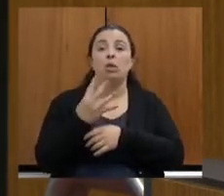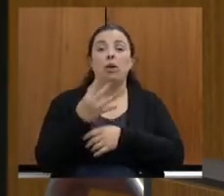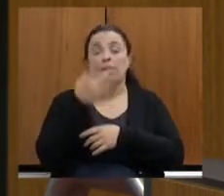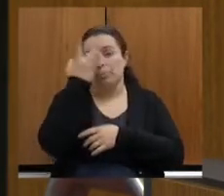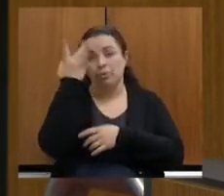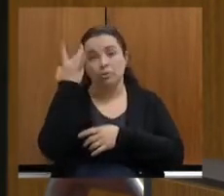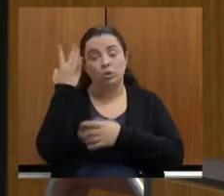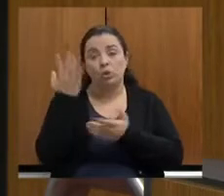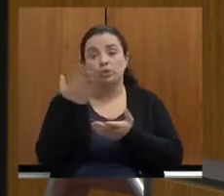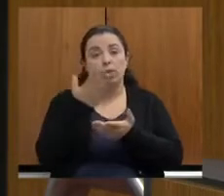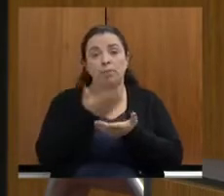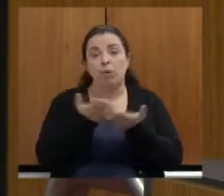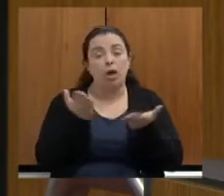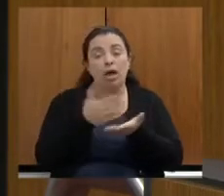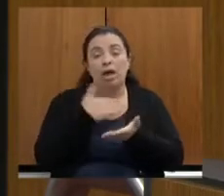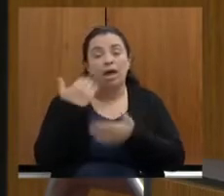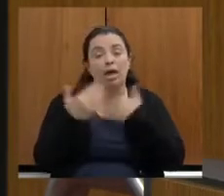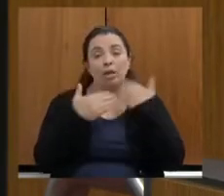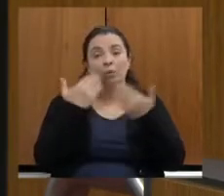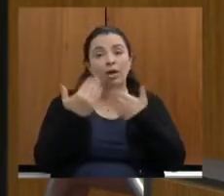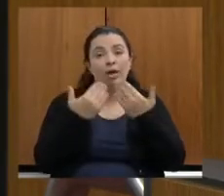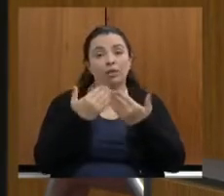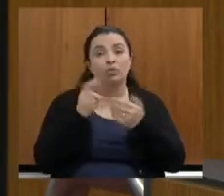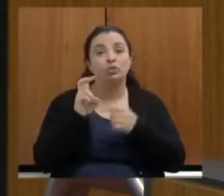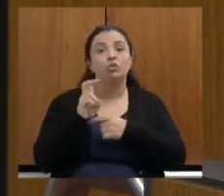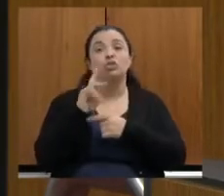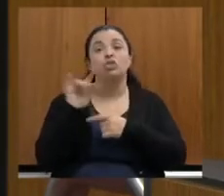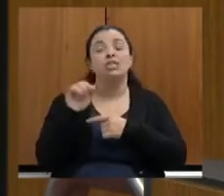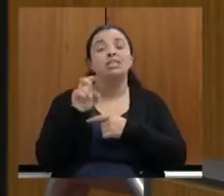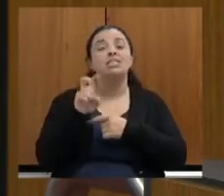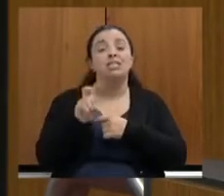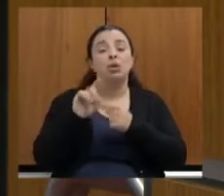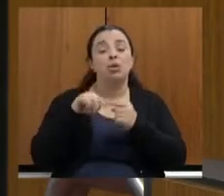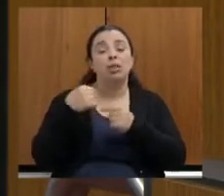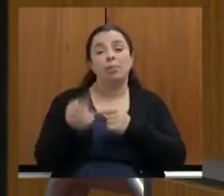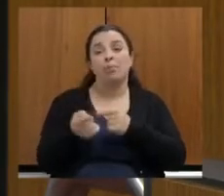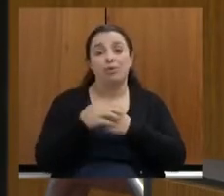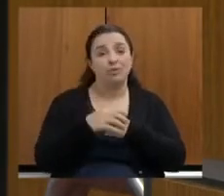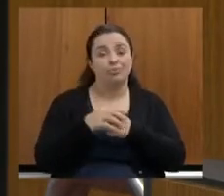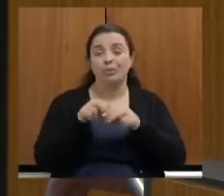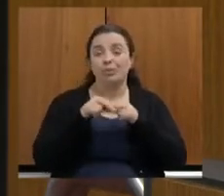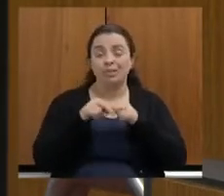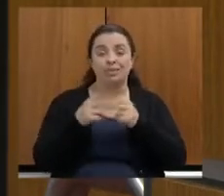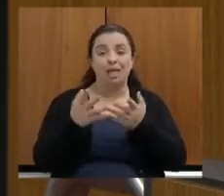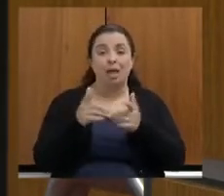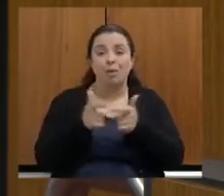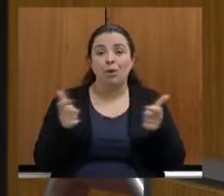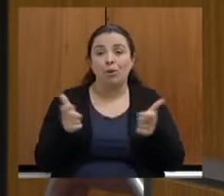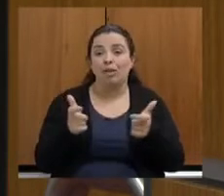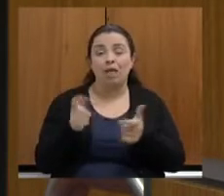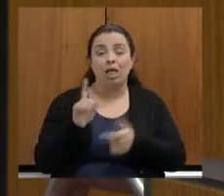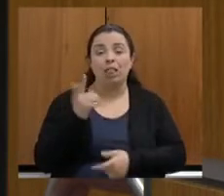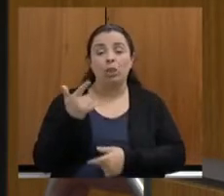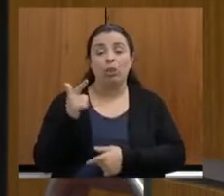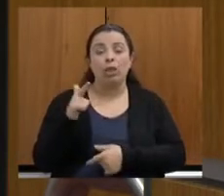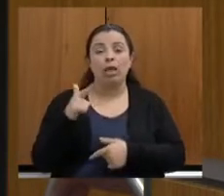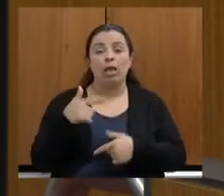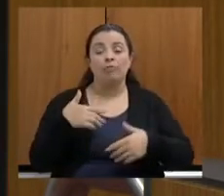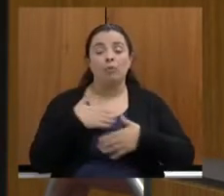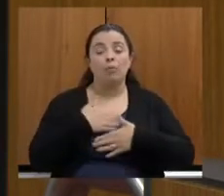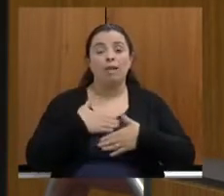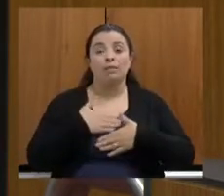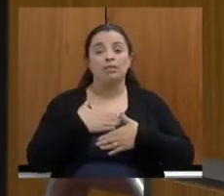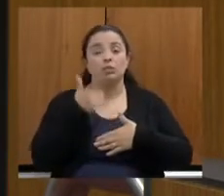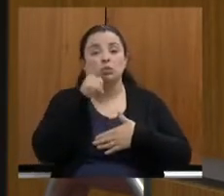morreram após o dia cinco que infelizmente a grande maioria não teve o prazer né de tecido